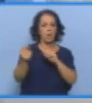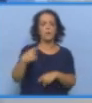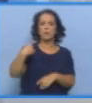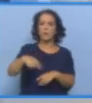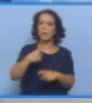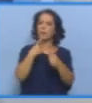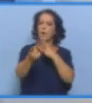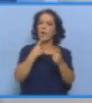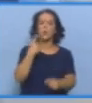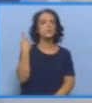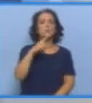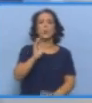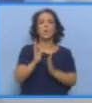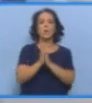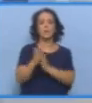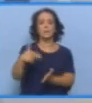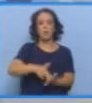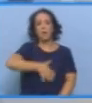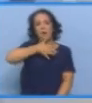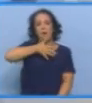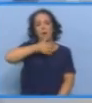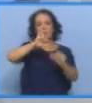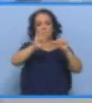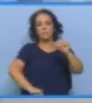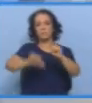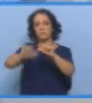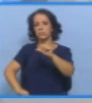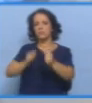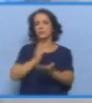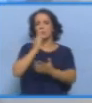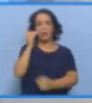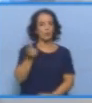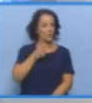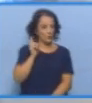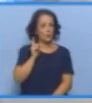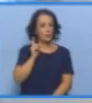igreja monocórdica ou de uniformidade. Procurou também